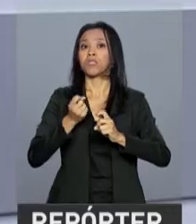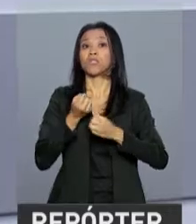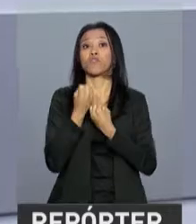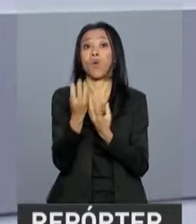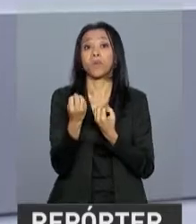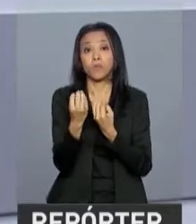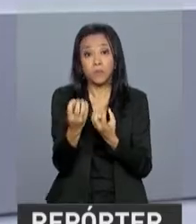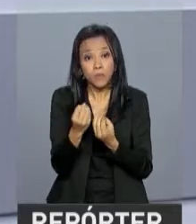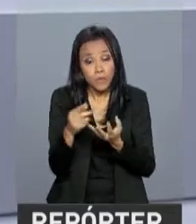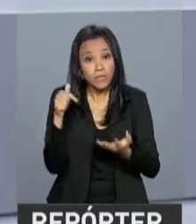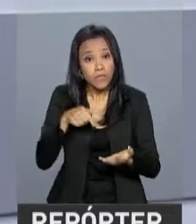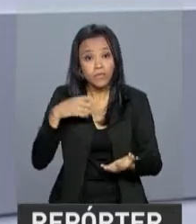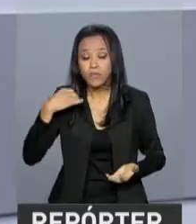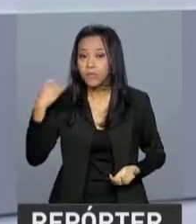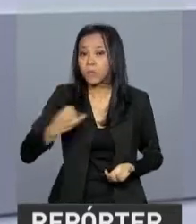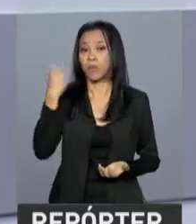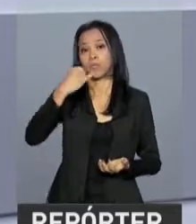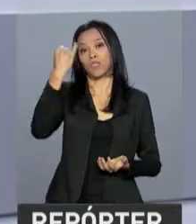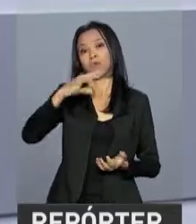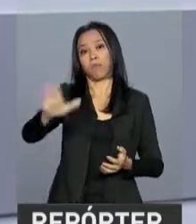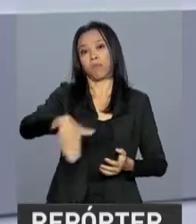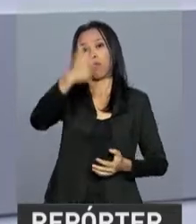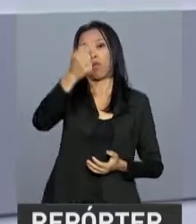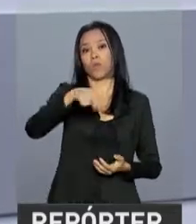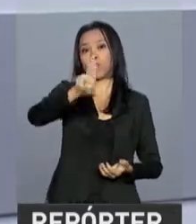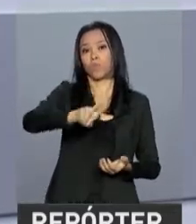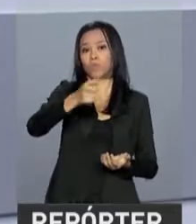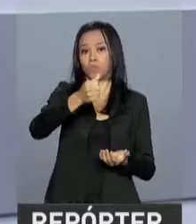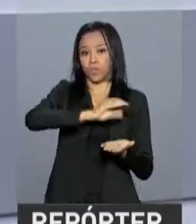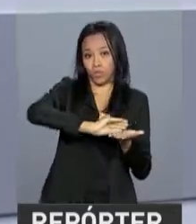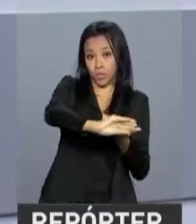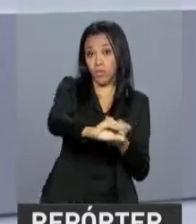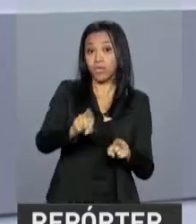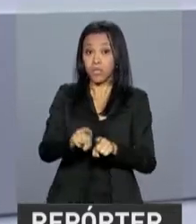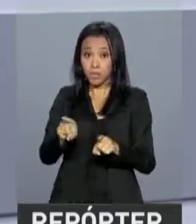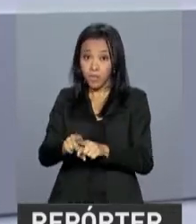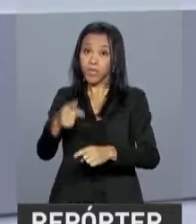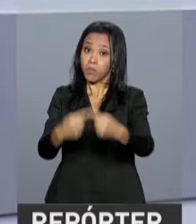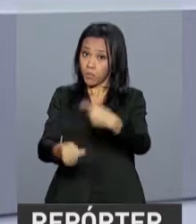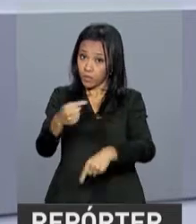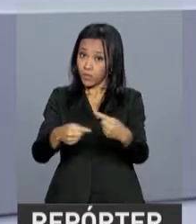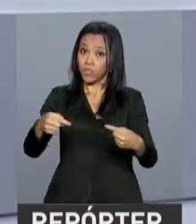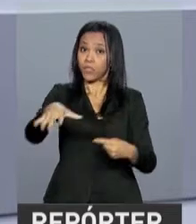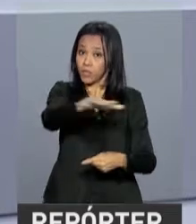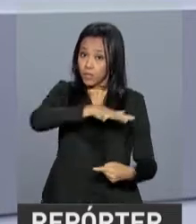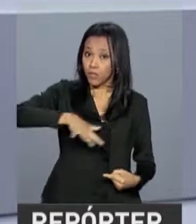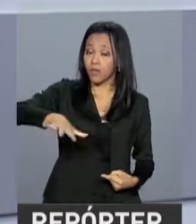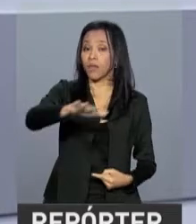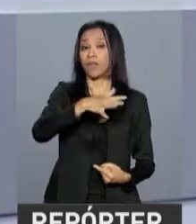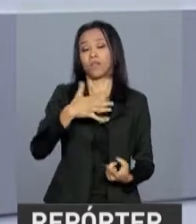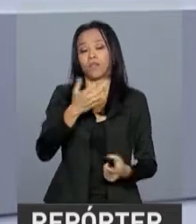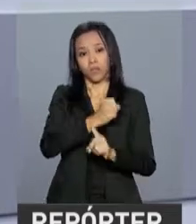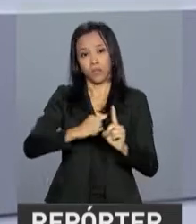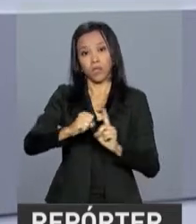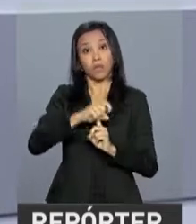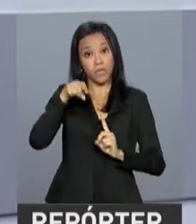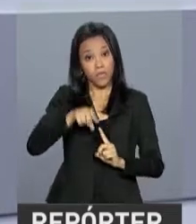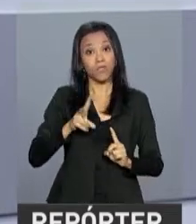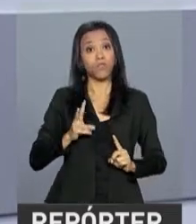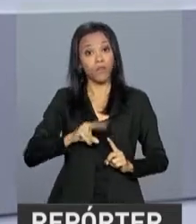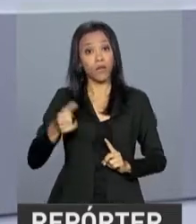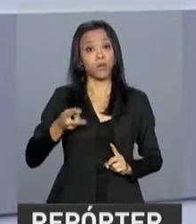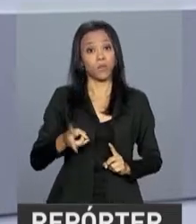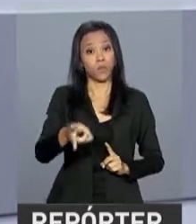importante para otimizar recursos e melhorar a execução de políticas públicas e esse processo tende a se acentuar com o